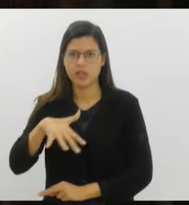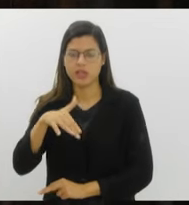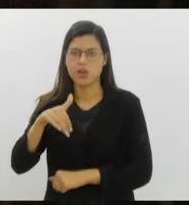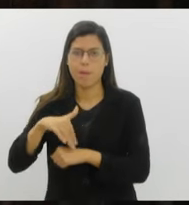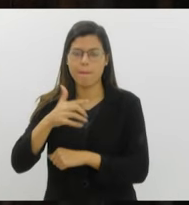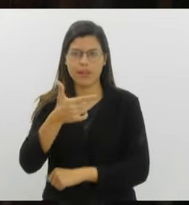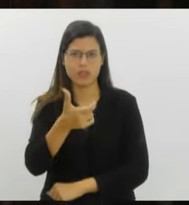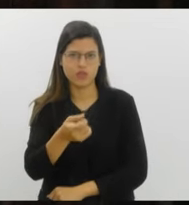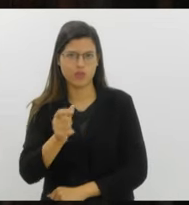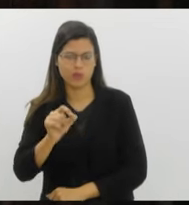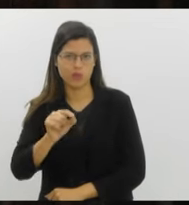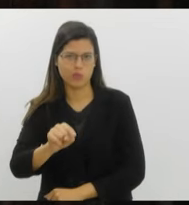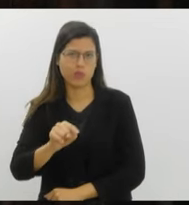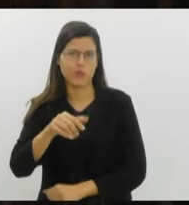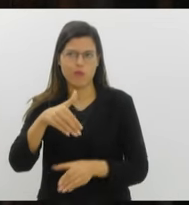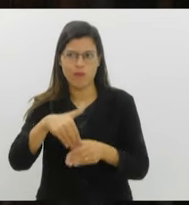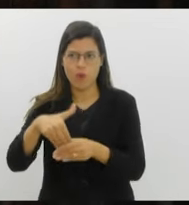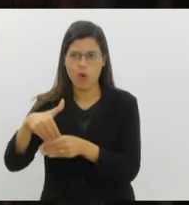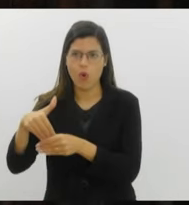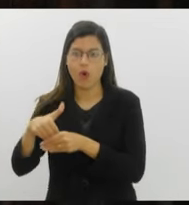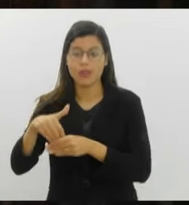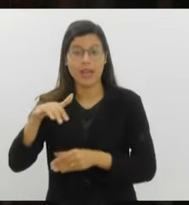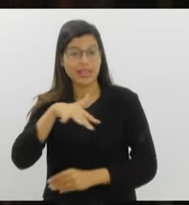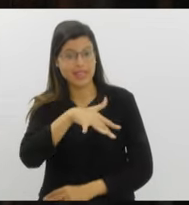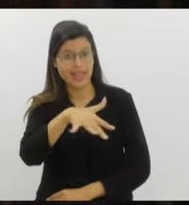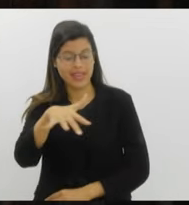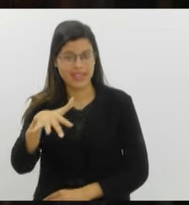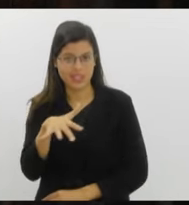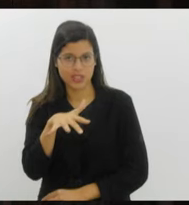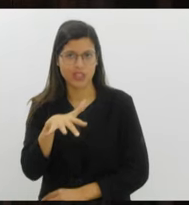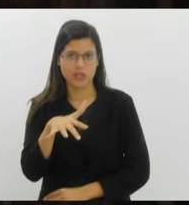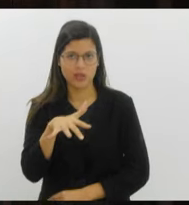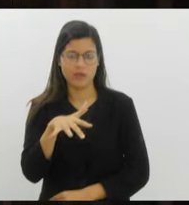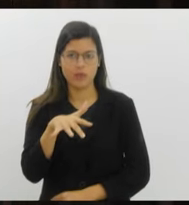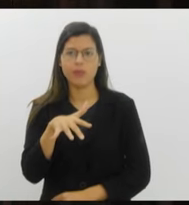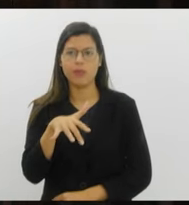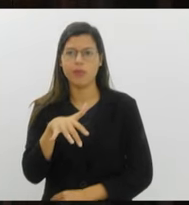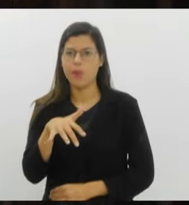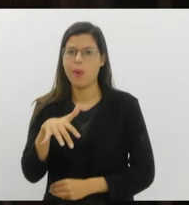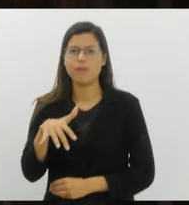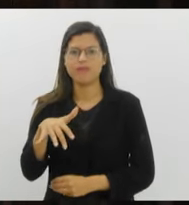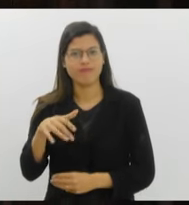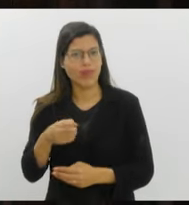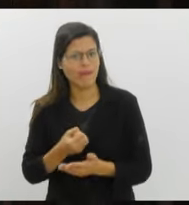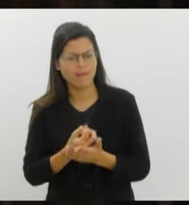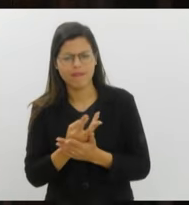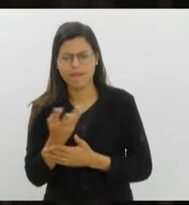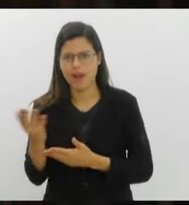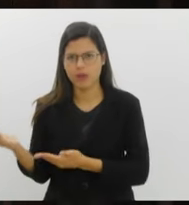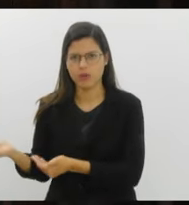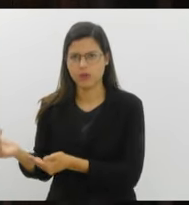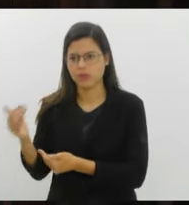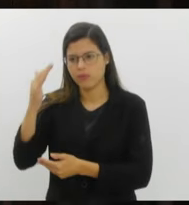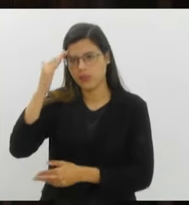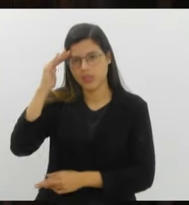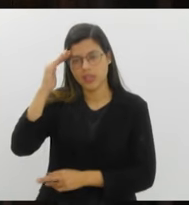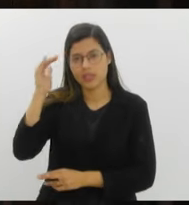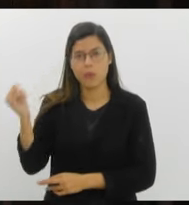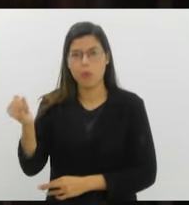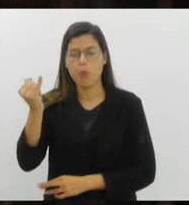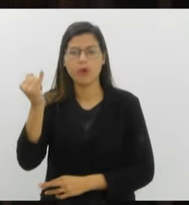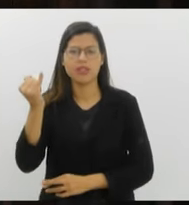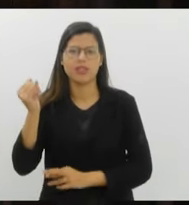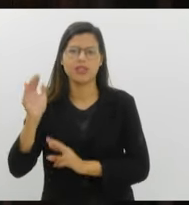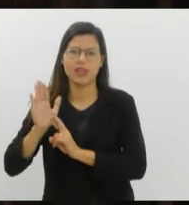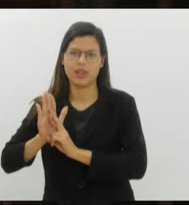votos. Essa região que, a partir de agora, quantos jovens vão entender a importância e o peso da representatividade